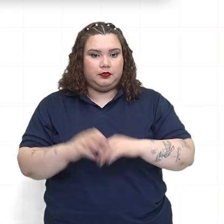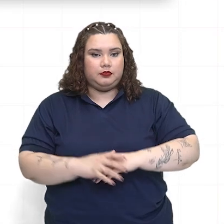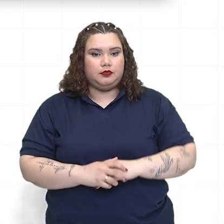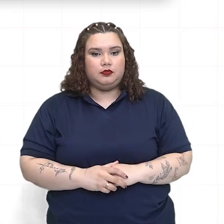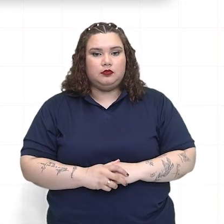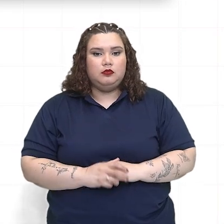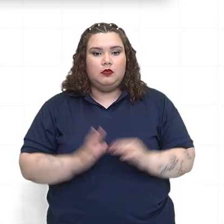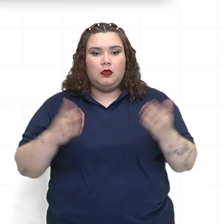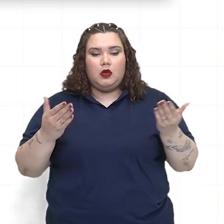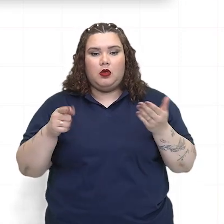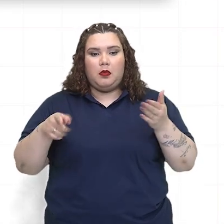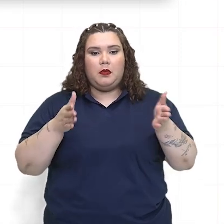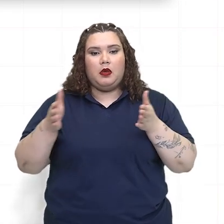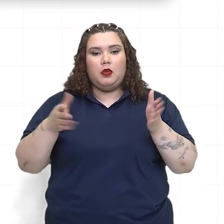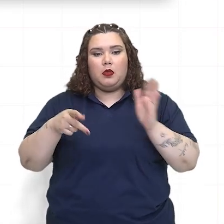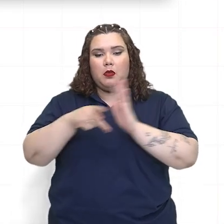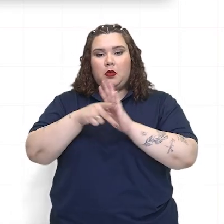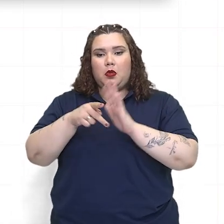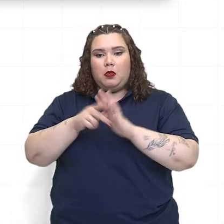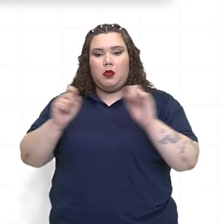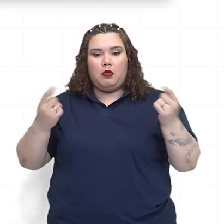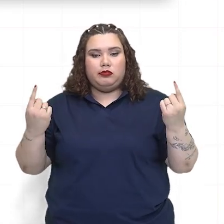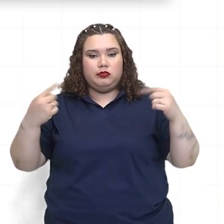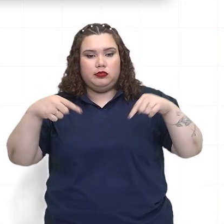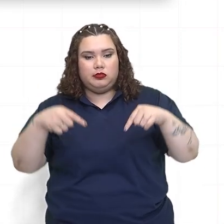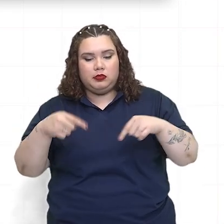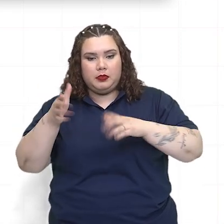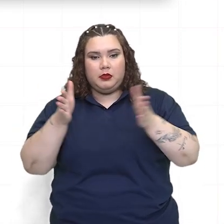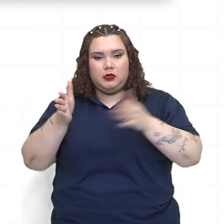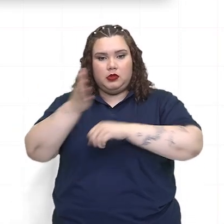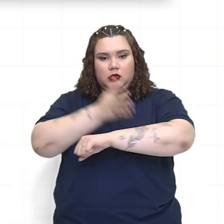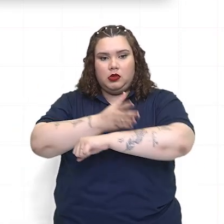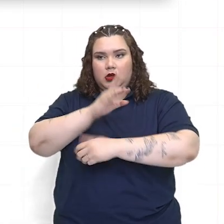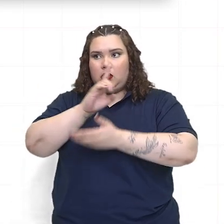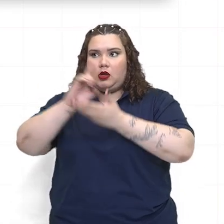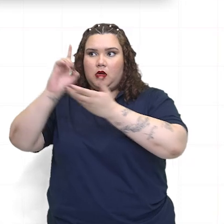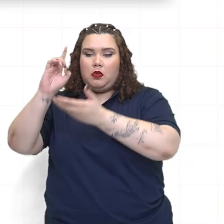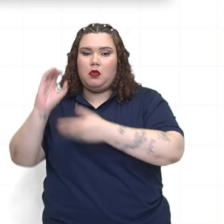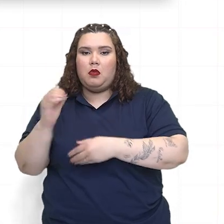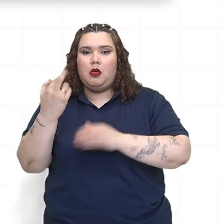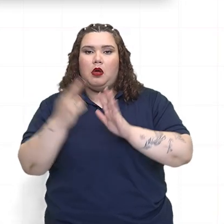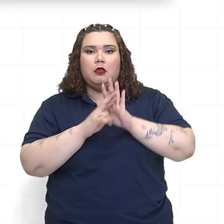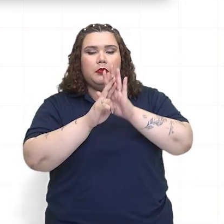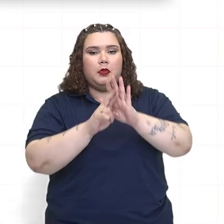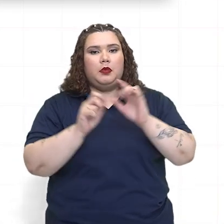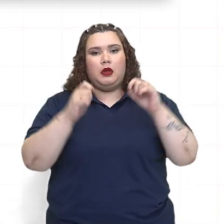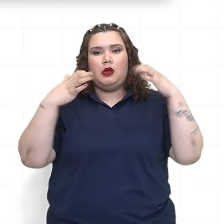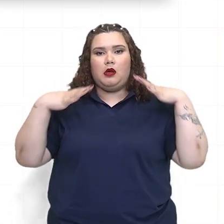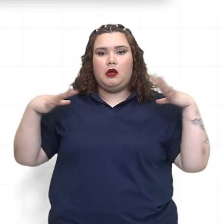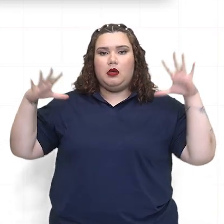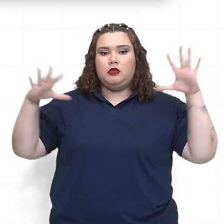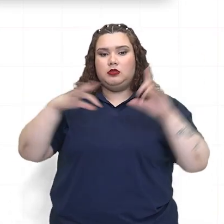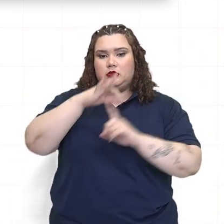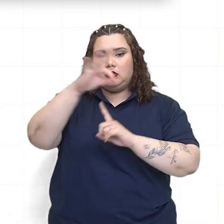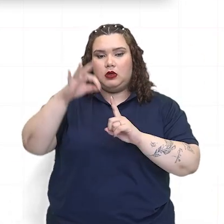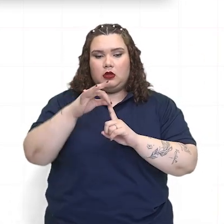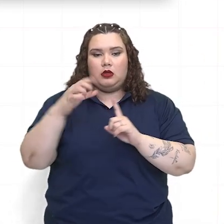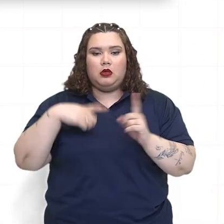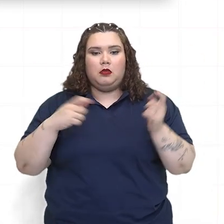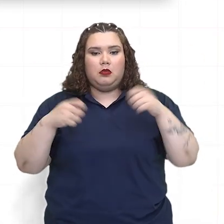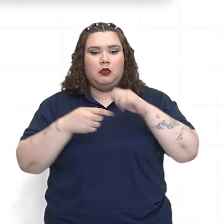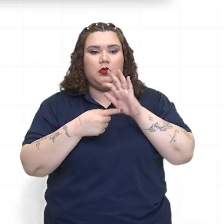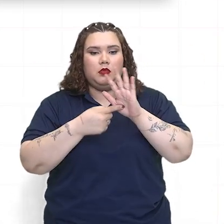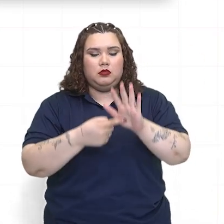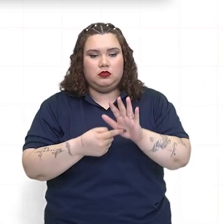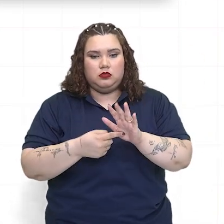Nas batalhas medievais, Deus ou algum representante seu, anjo ou santo, sempre participa e define o